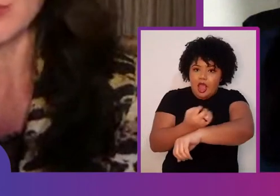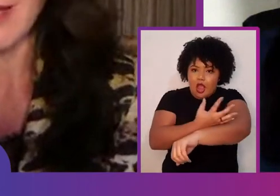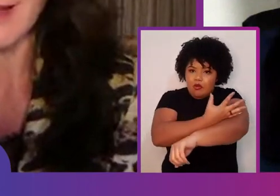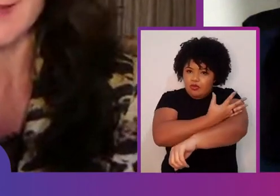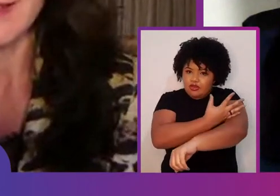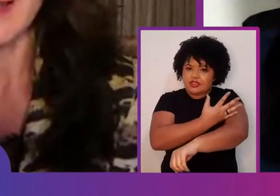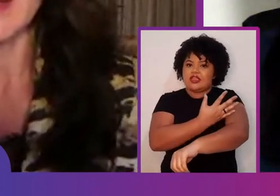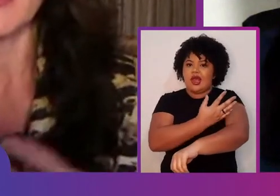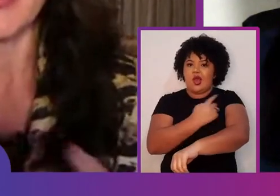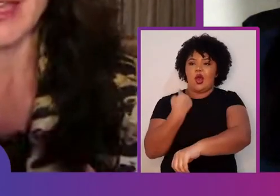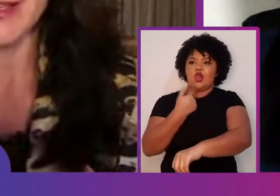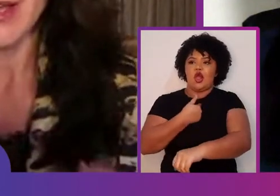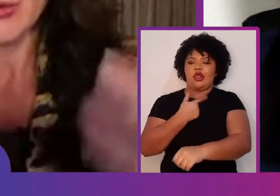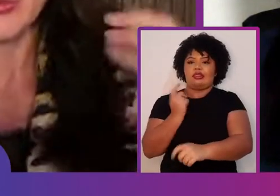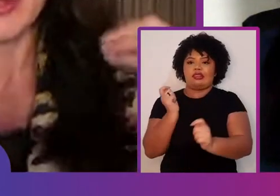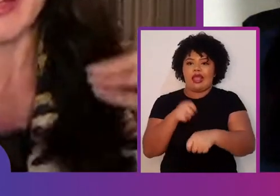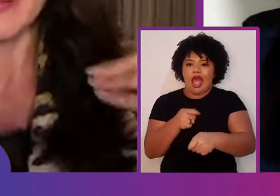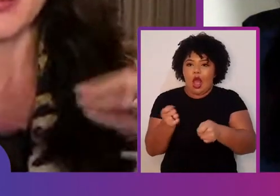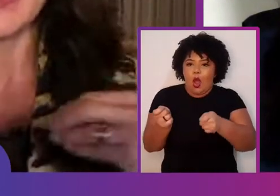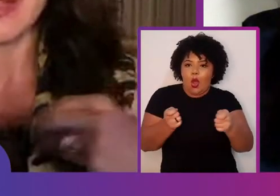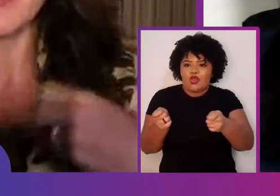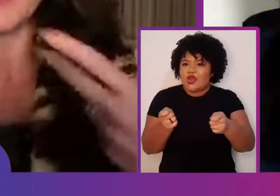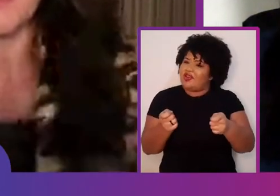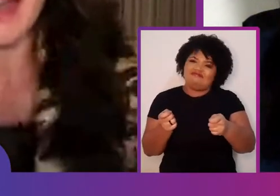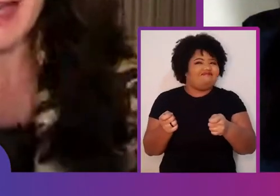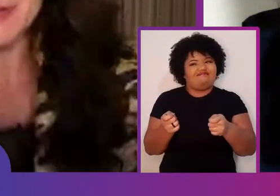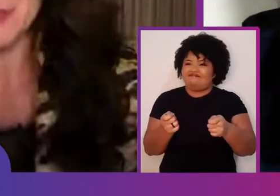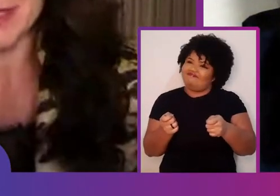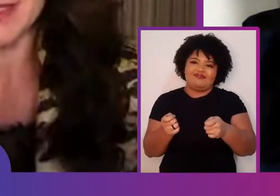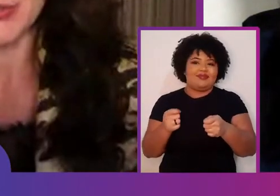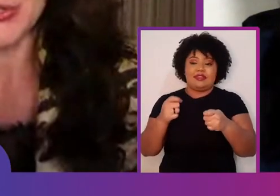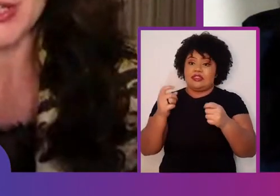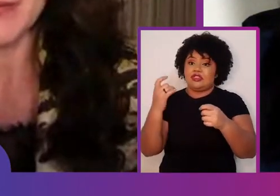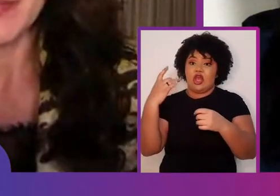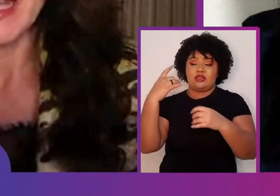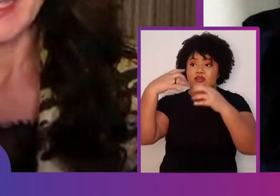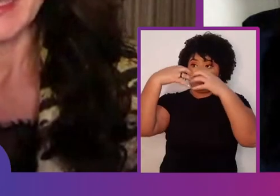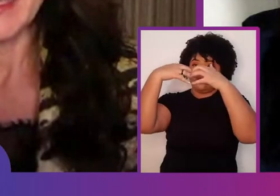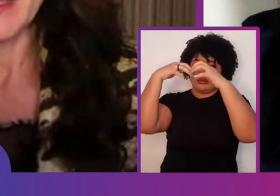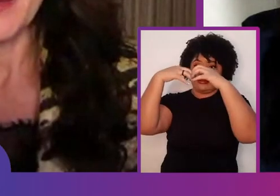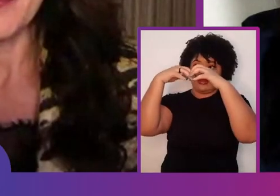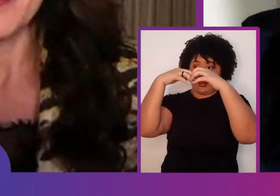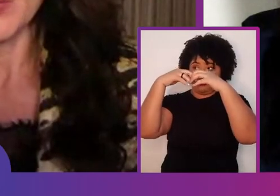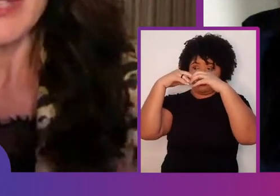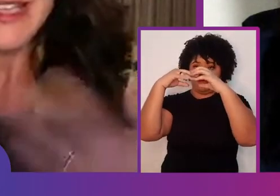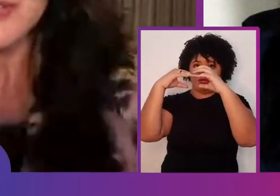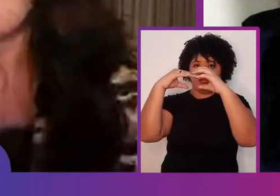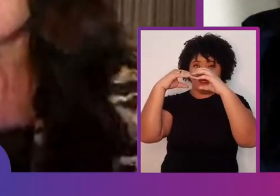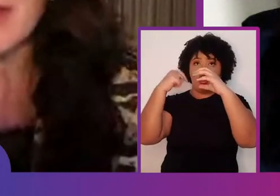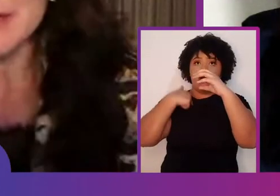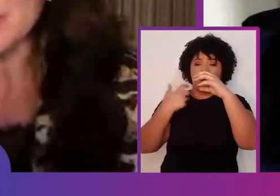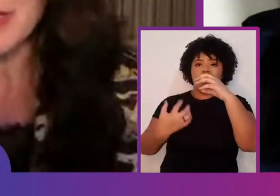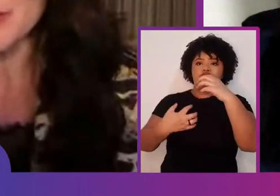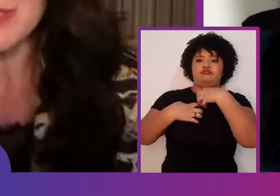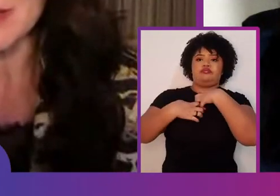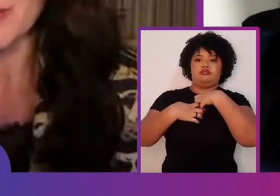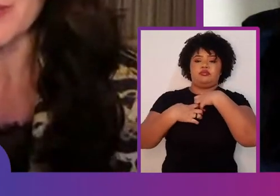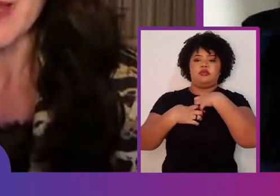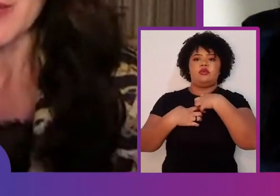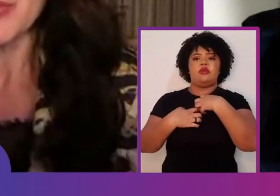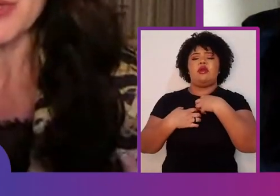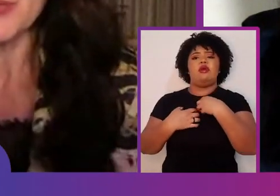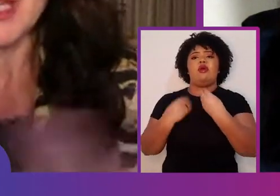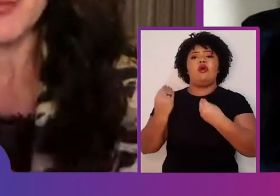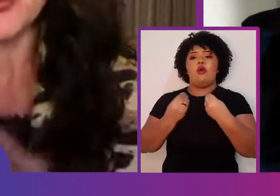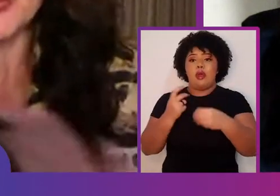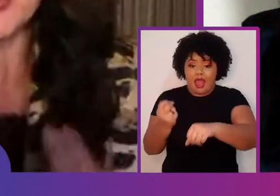consiga controlar, ela vem, o cérebro está preparado para sentir, o que que a gente faz com a